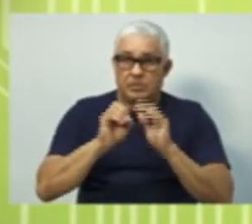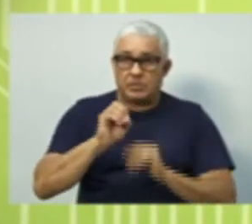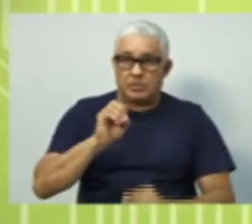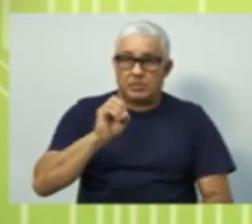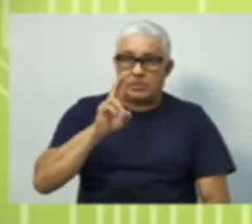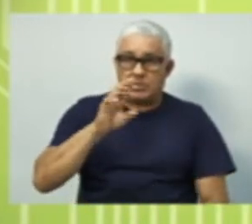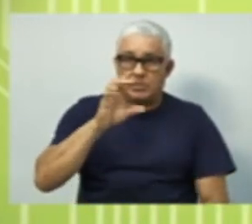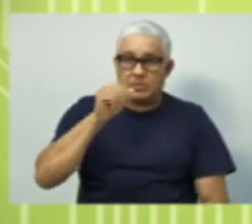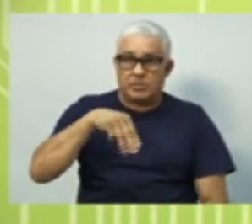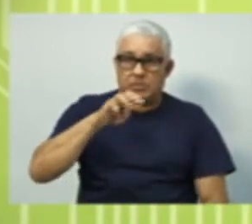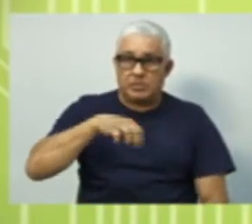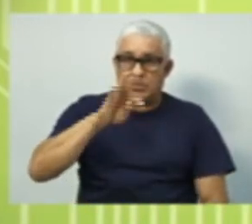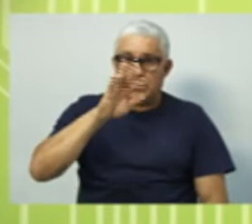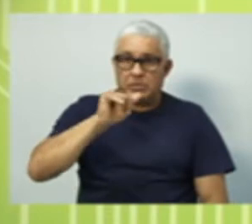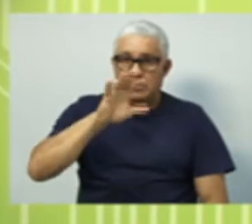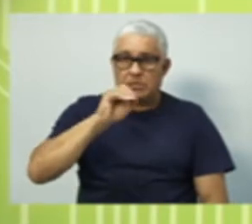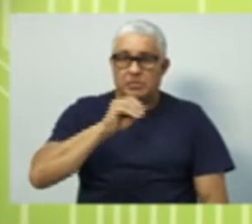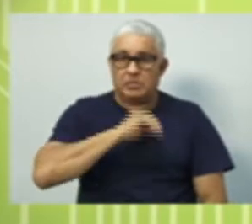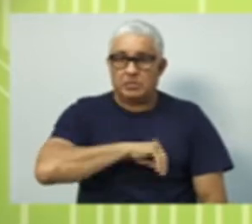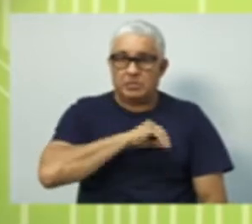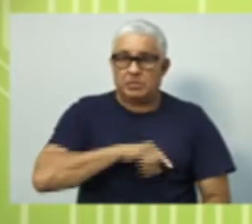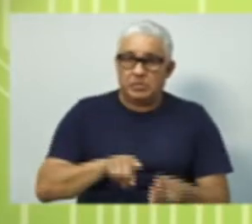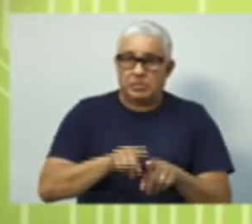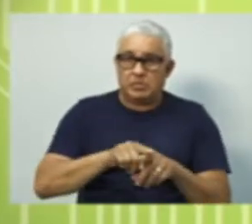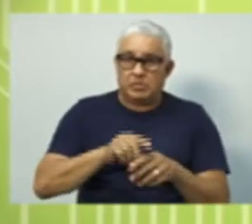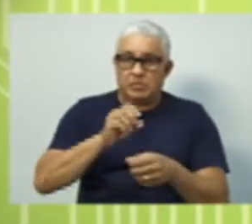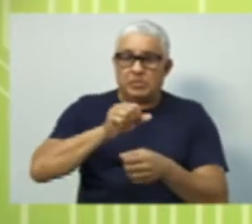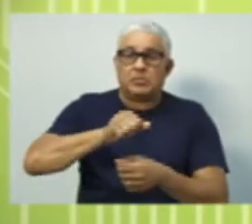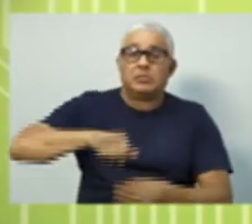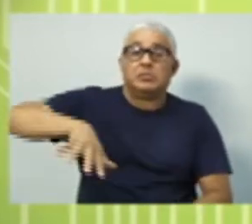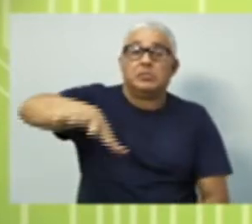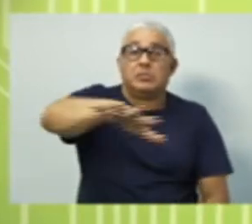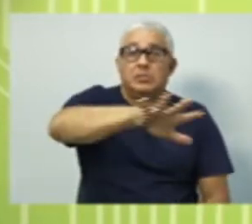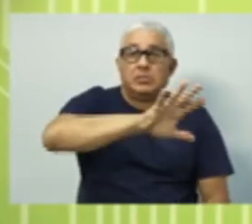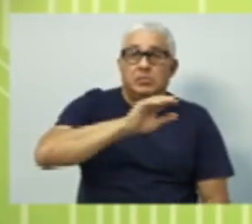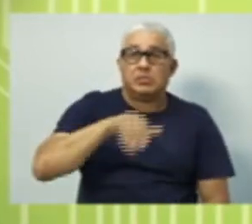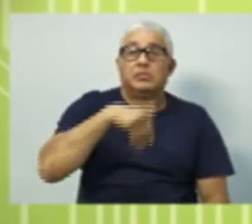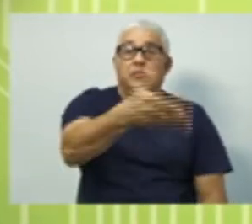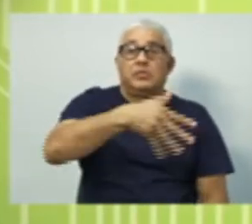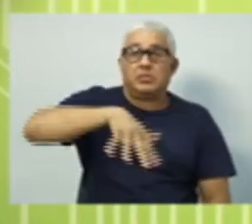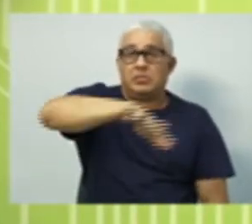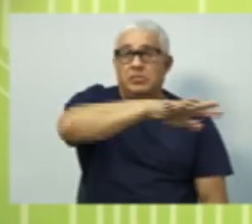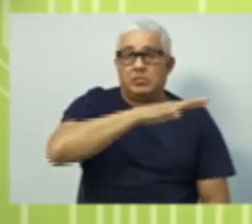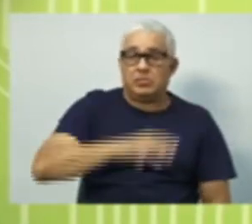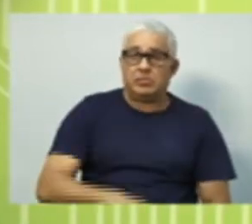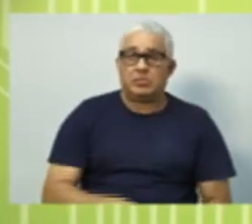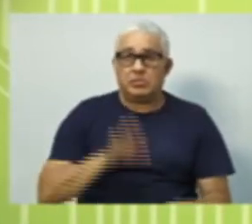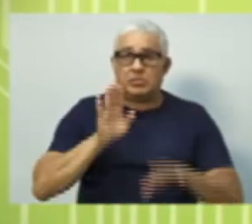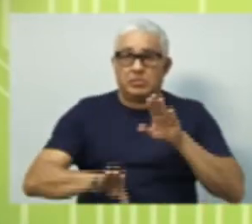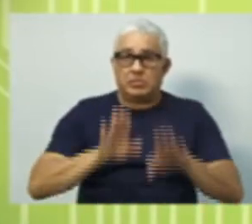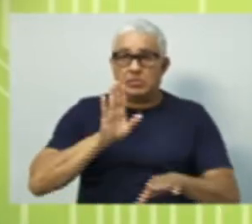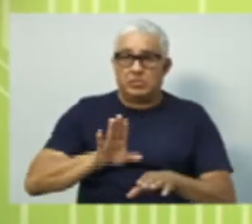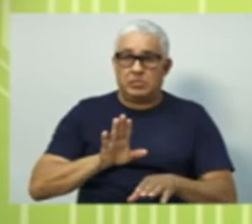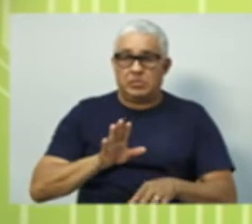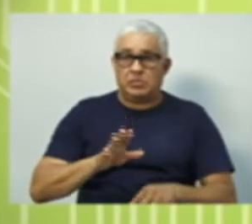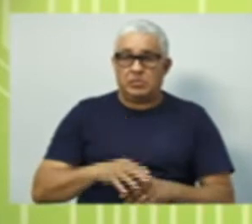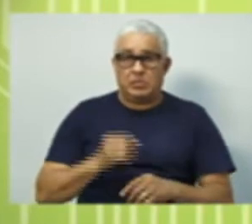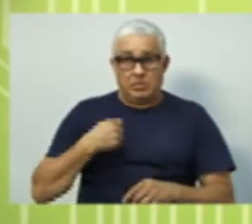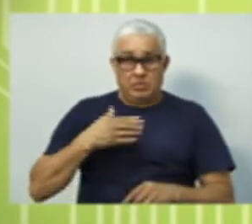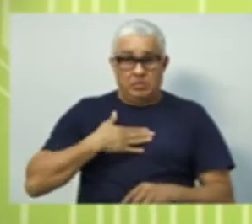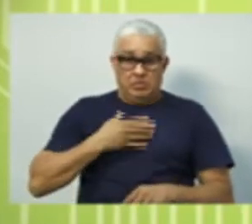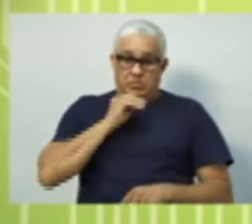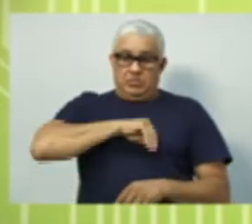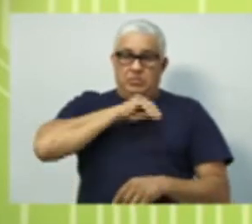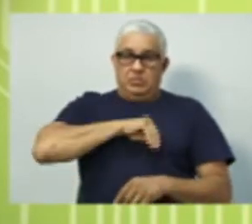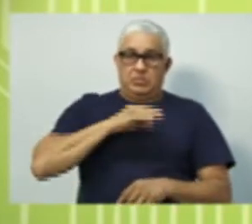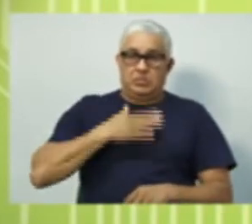da administração nós temos o planejamento, a organização, a liderança e o controle.